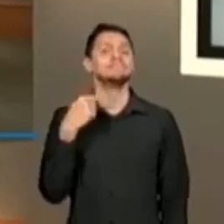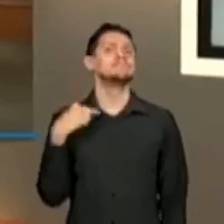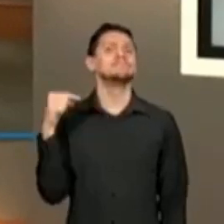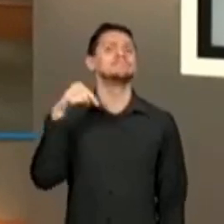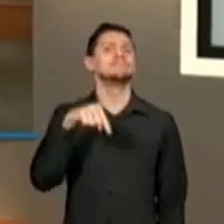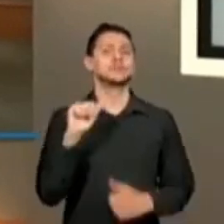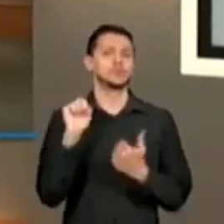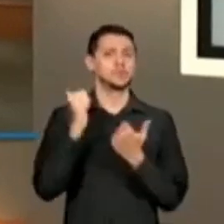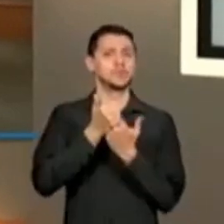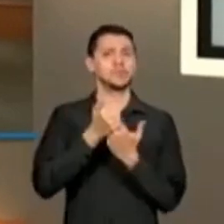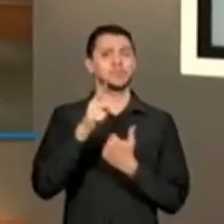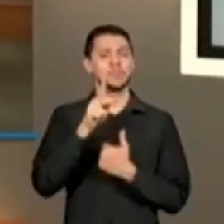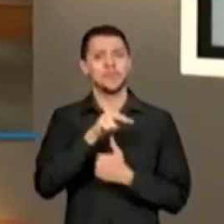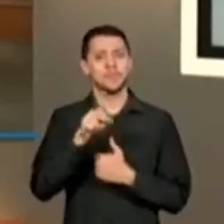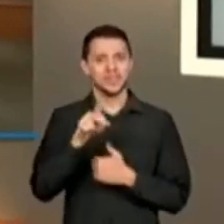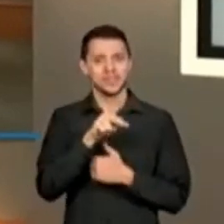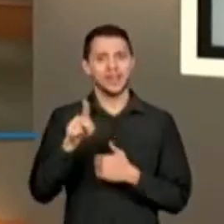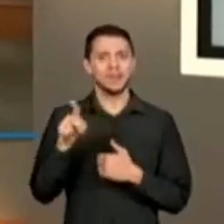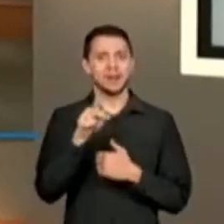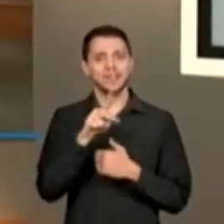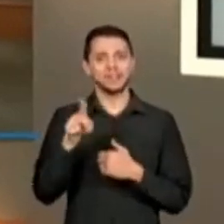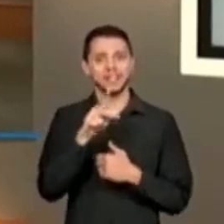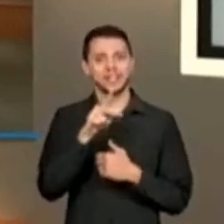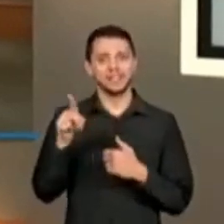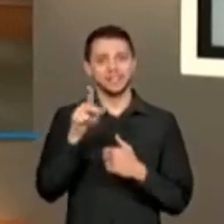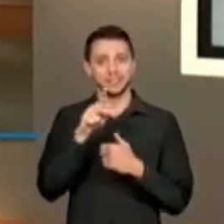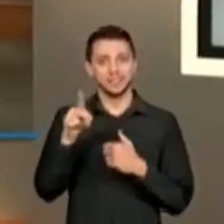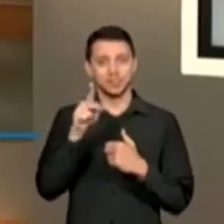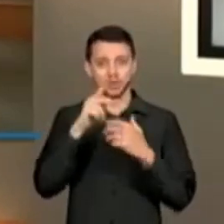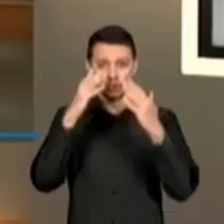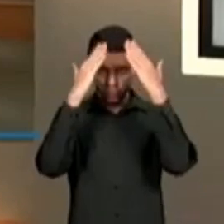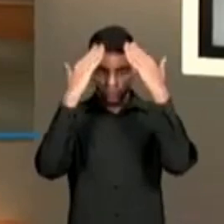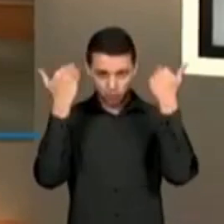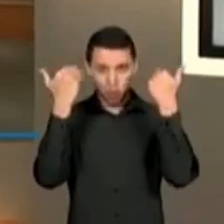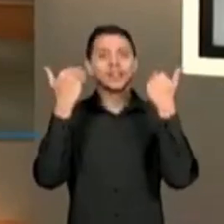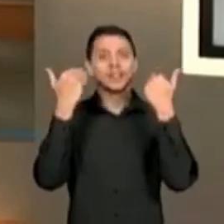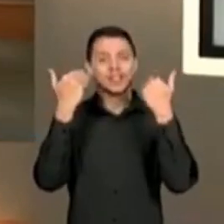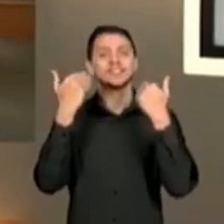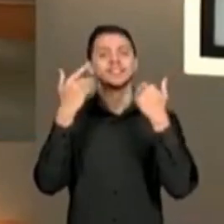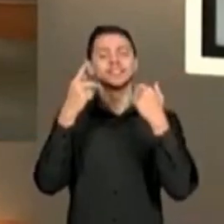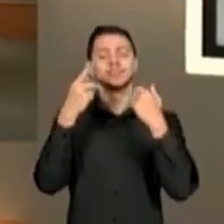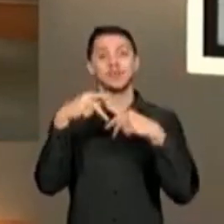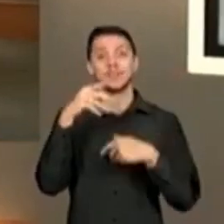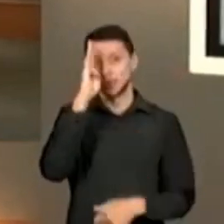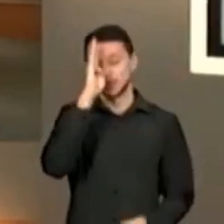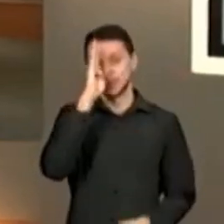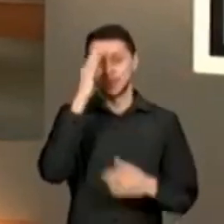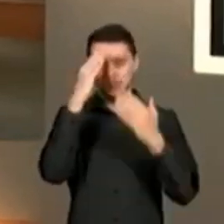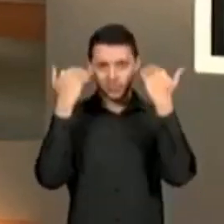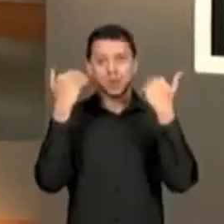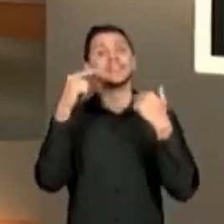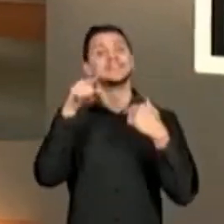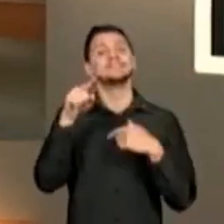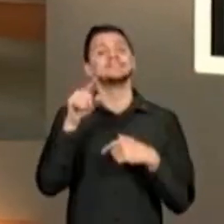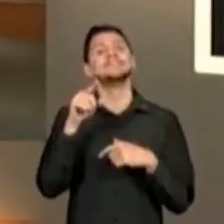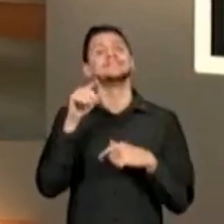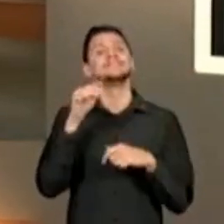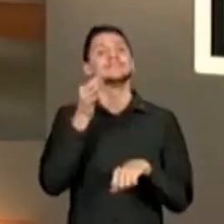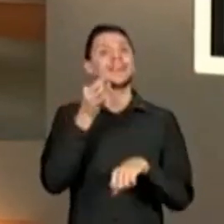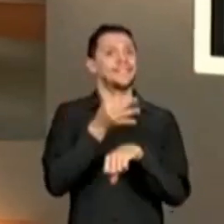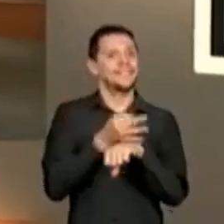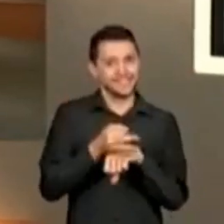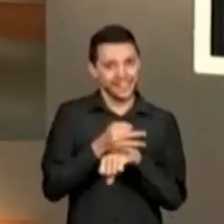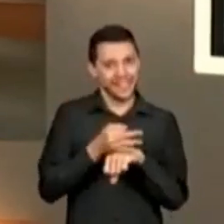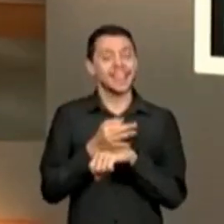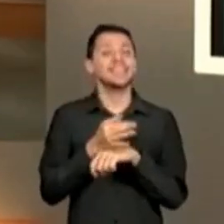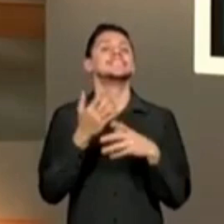substituir o professor Jonas, que está de férias, aí nessa aula de matemática para vocês aí na sua telinha.